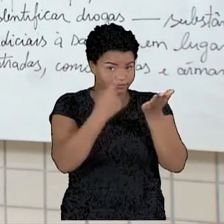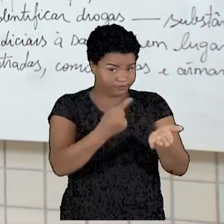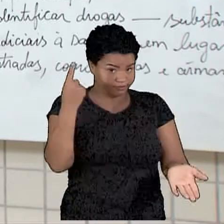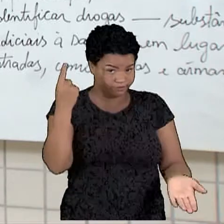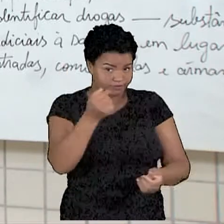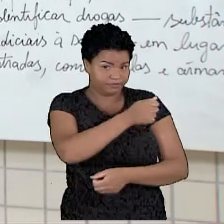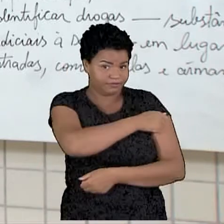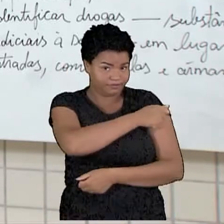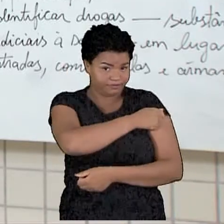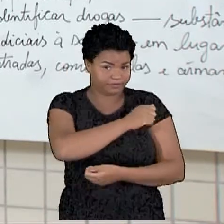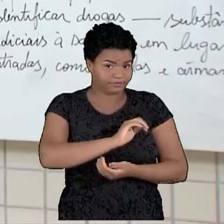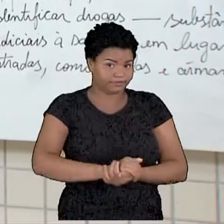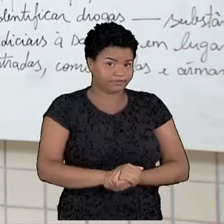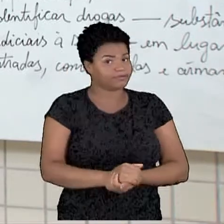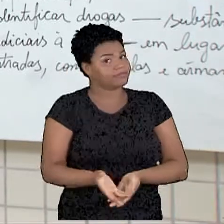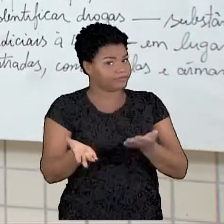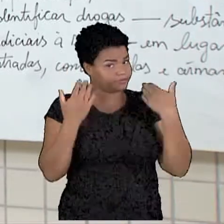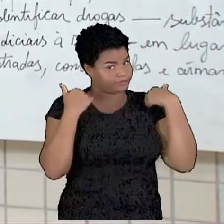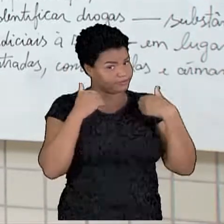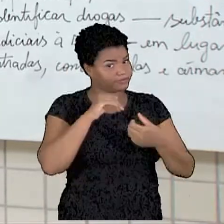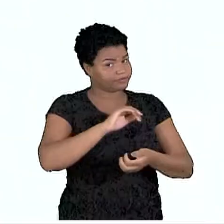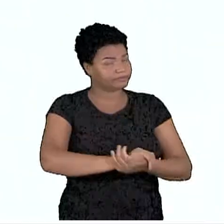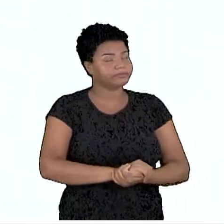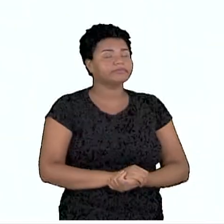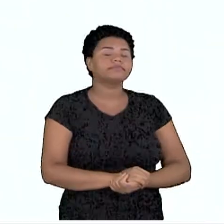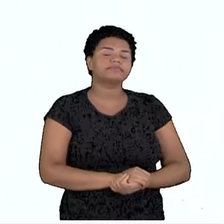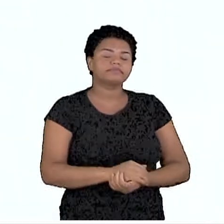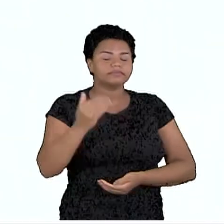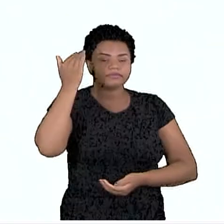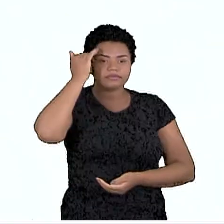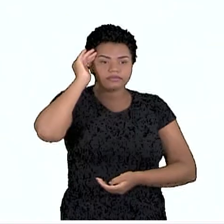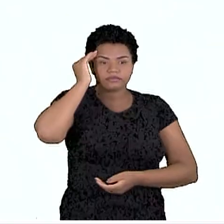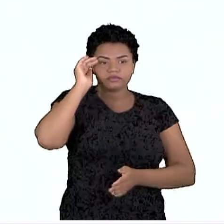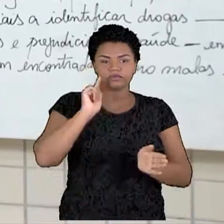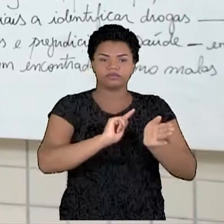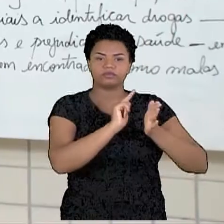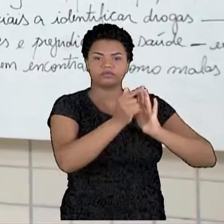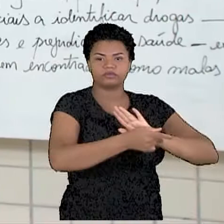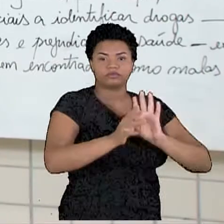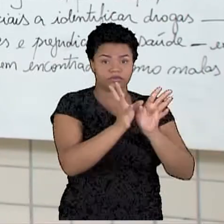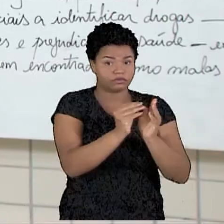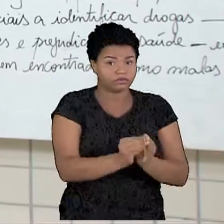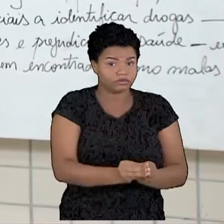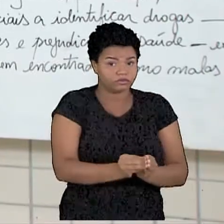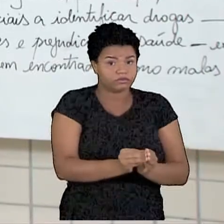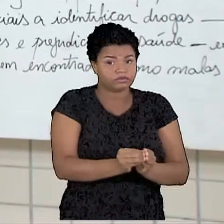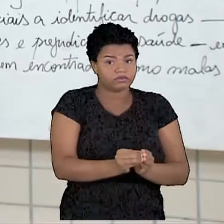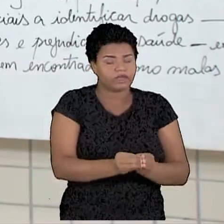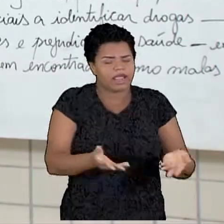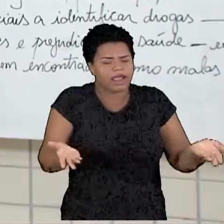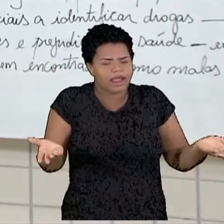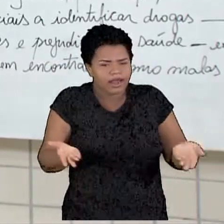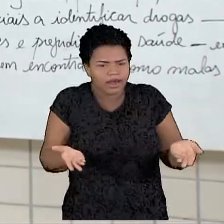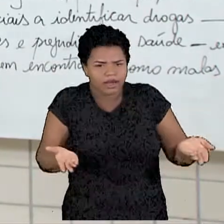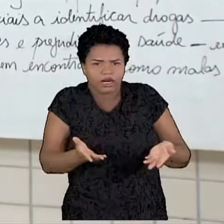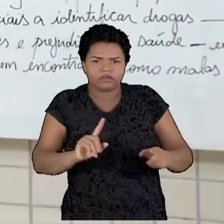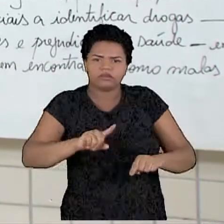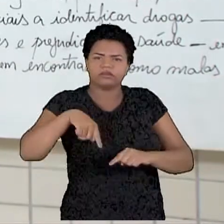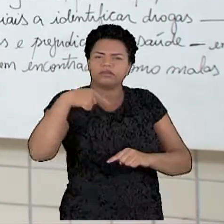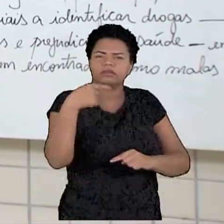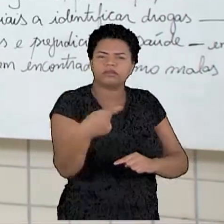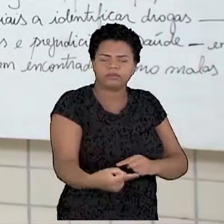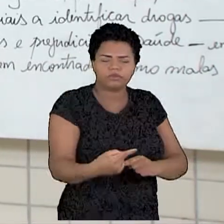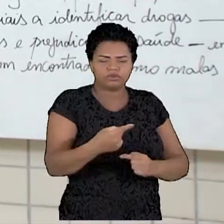alunos? Então, vamos lá. Entendido sobre o gênero resumo? Agora, depois de trabalhar